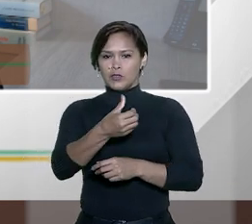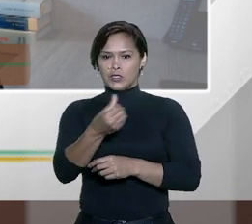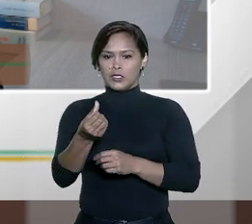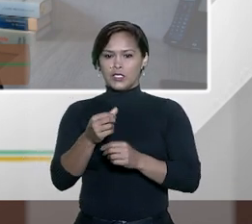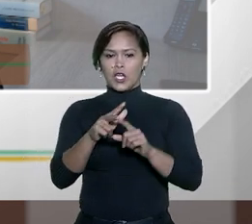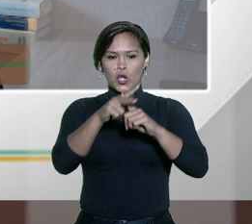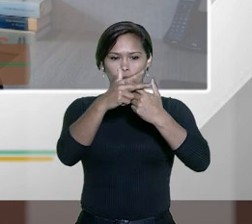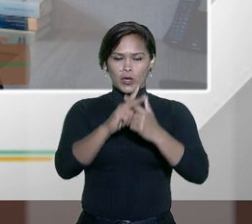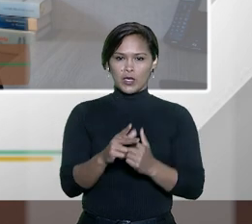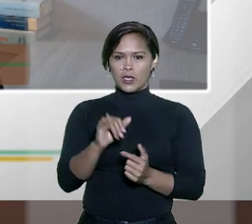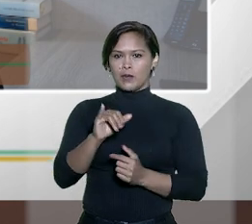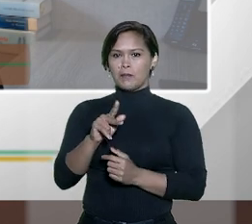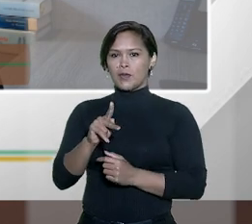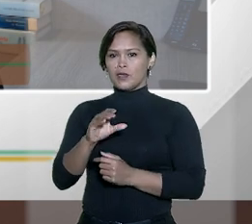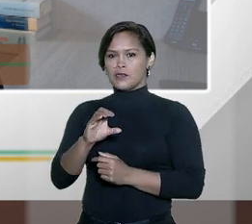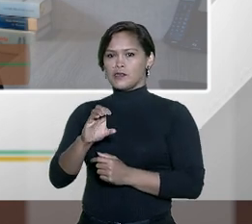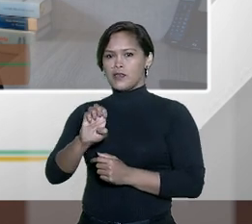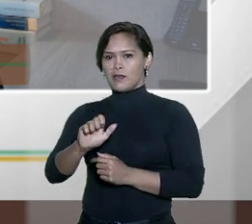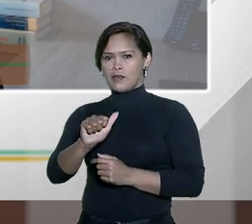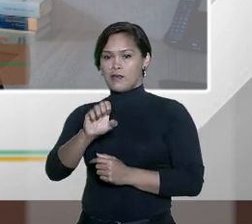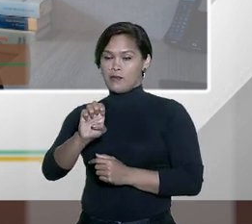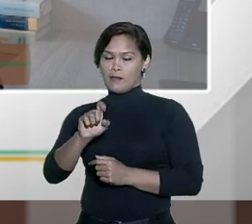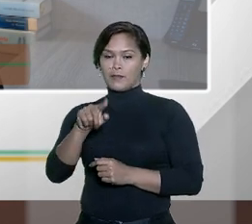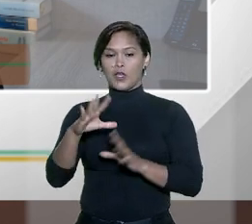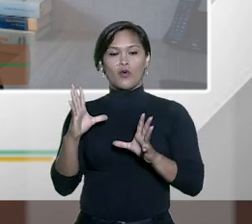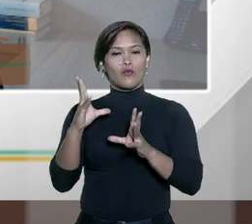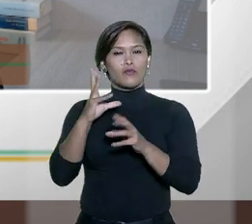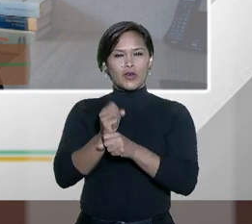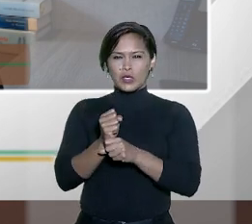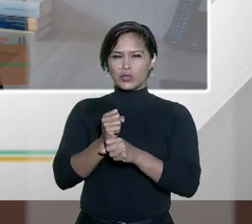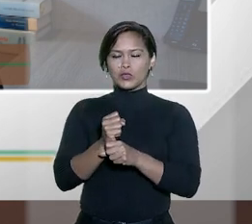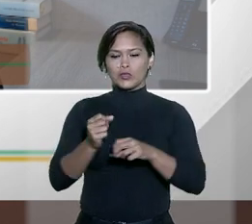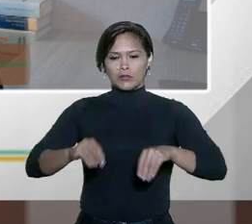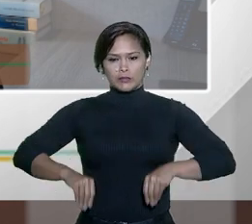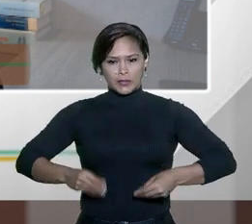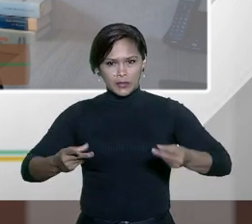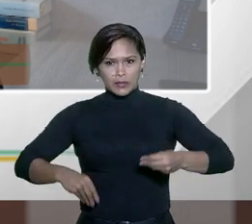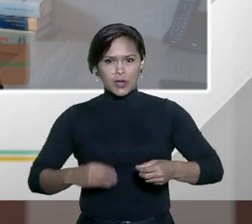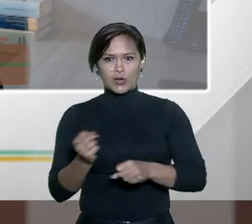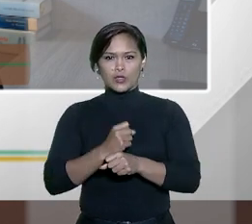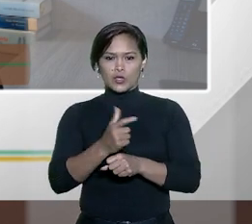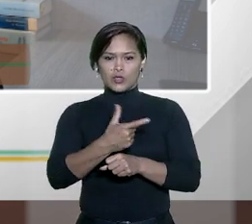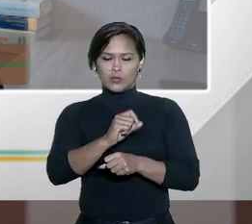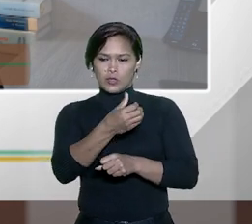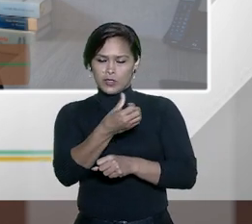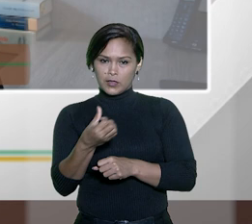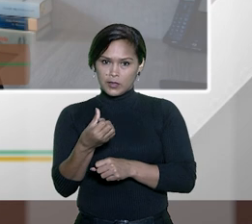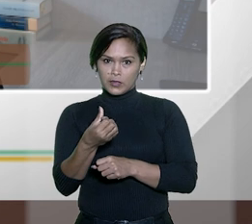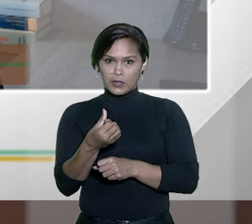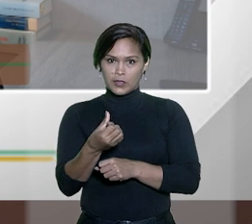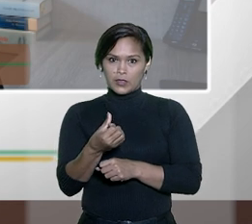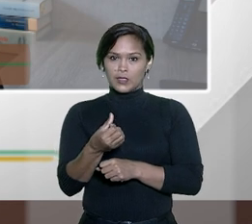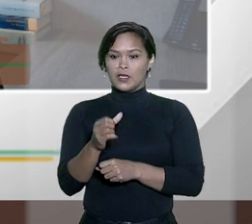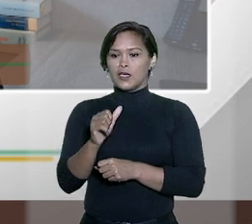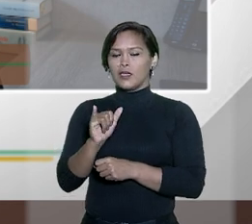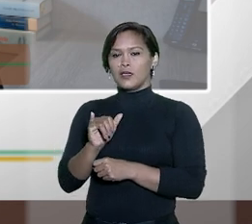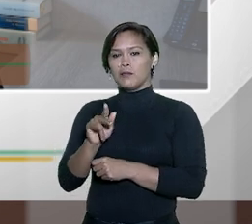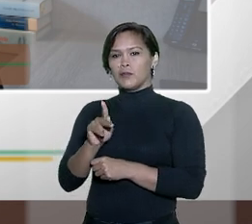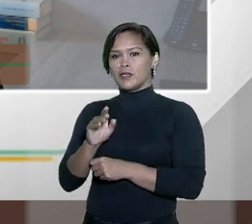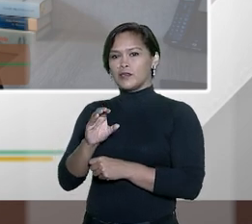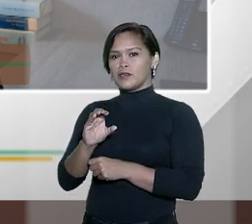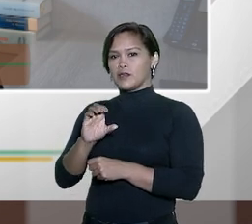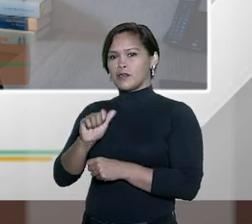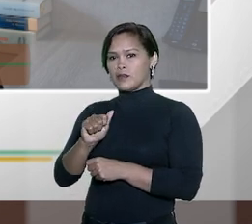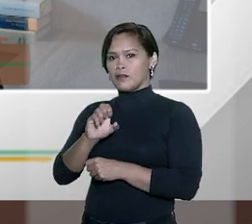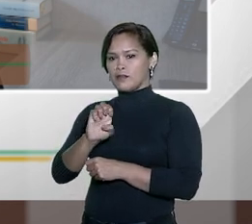pelo IPCAE. Então, pega-se o valor total que se gastou em 2016, corrige-se pelo IPCAE do